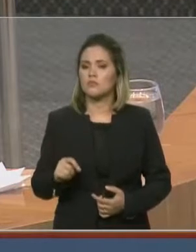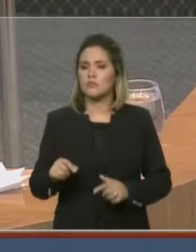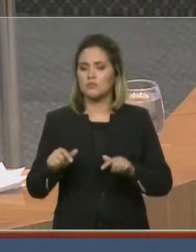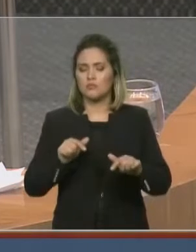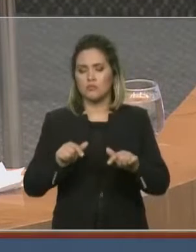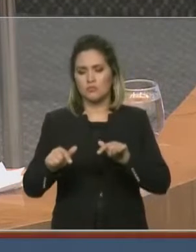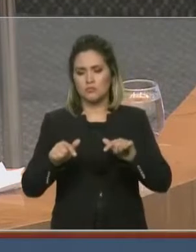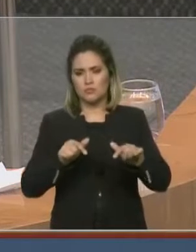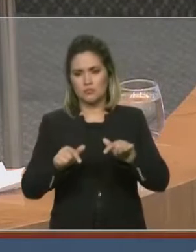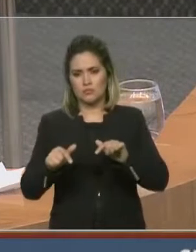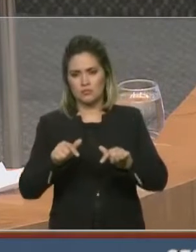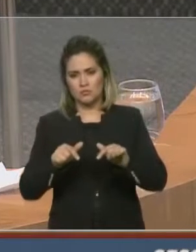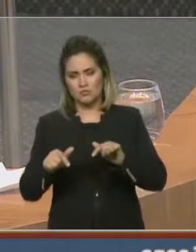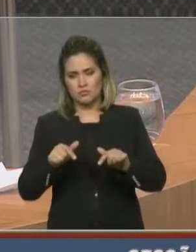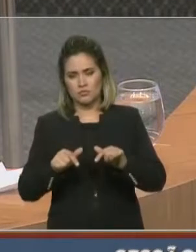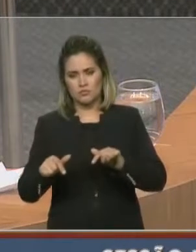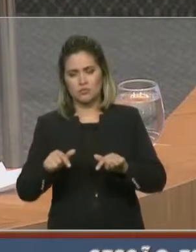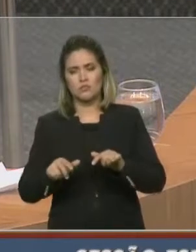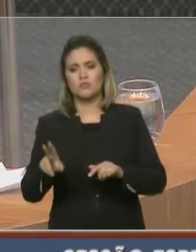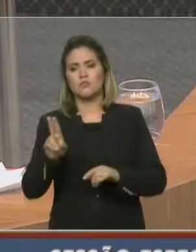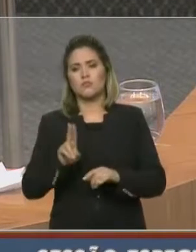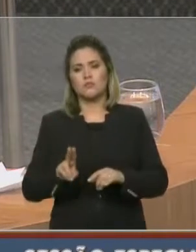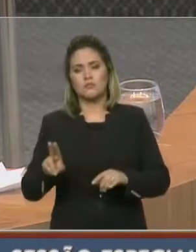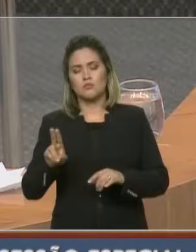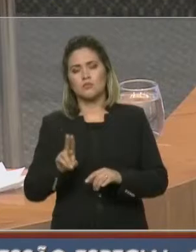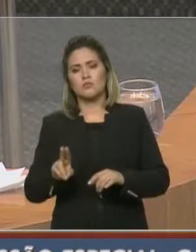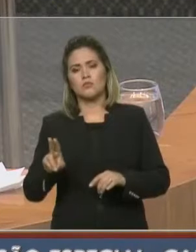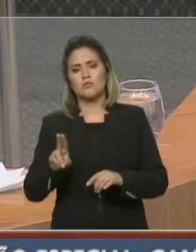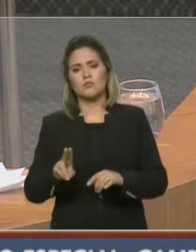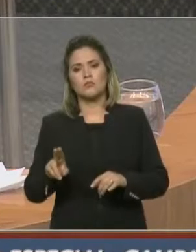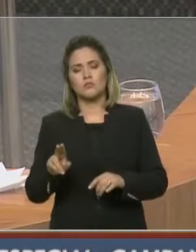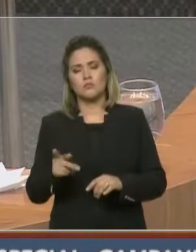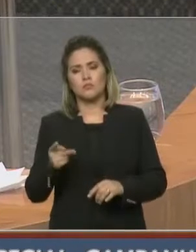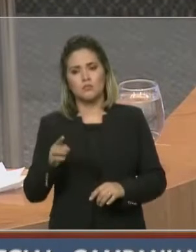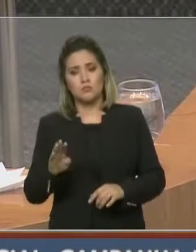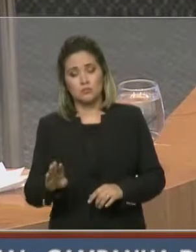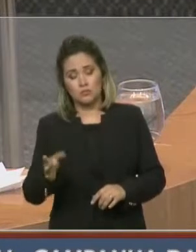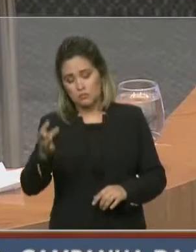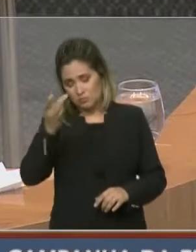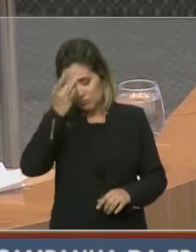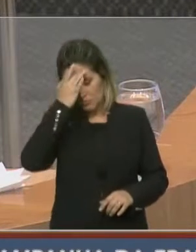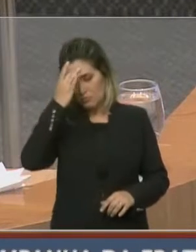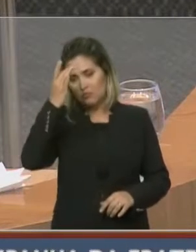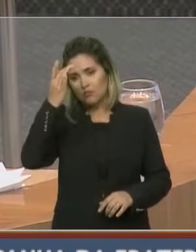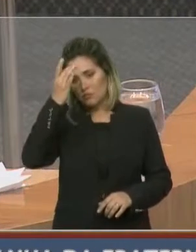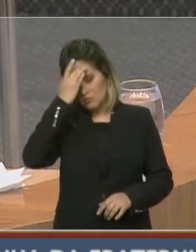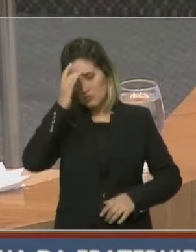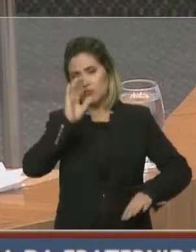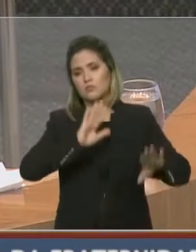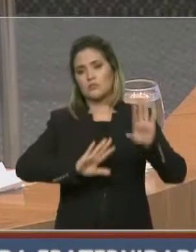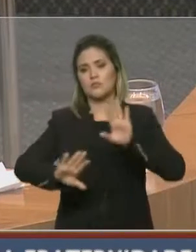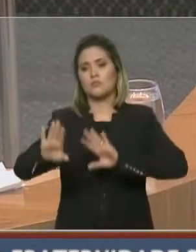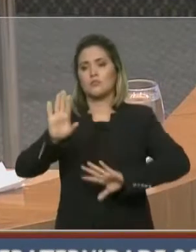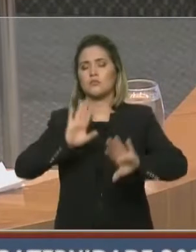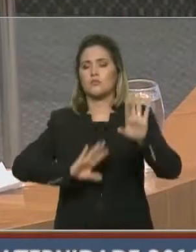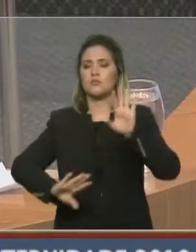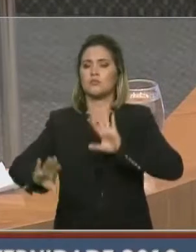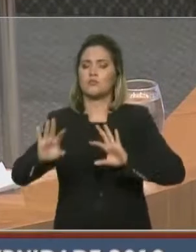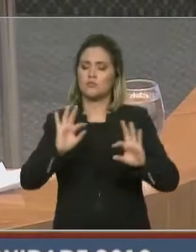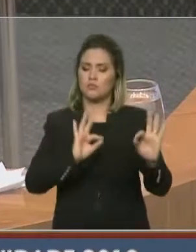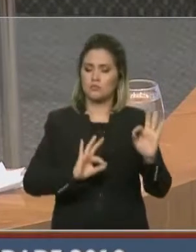forma consciente, organizada e cuidadosa, buscando o apoio dos órgãos de